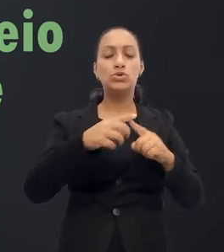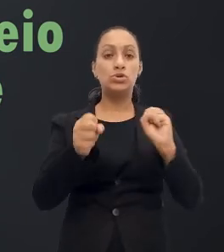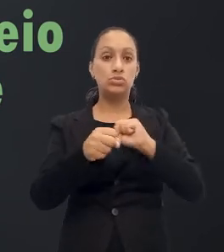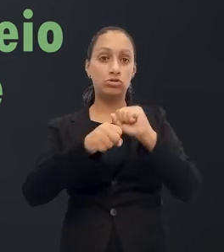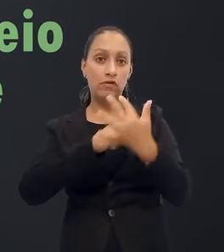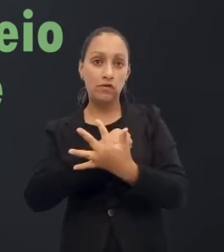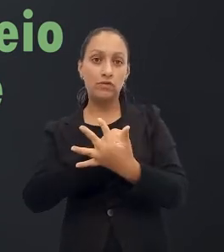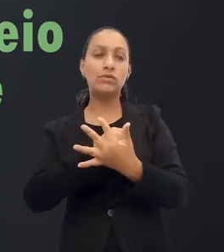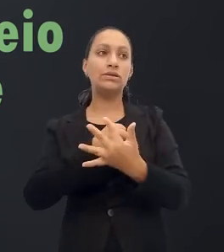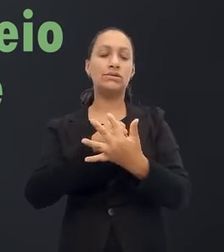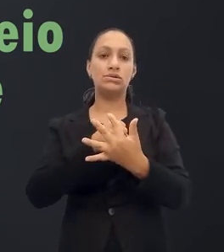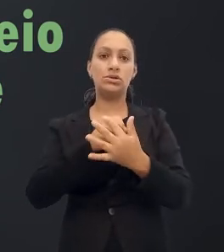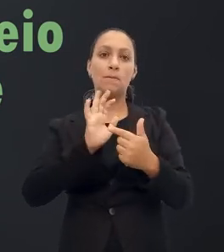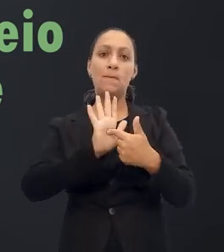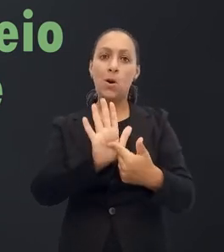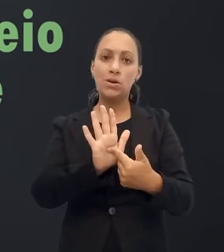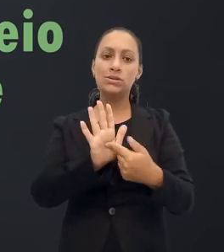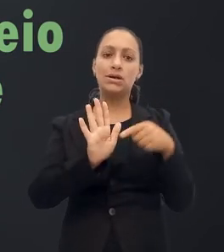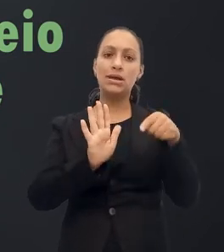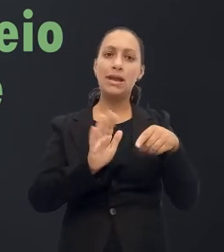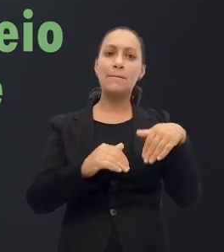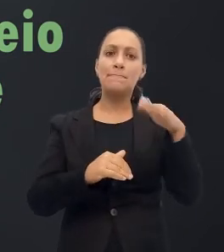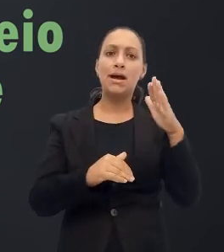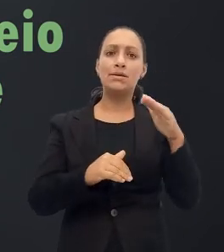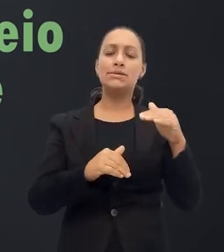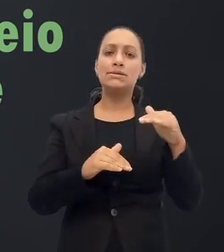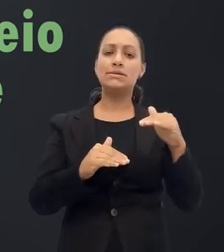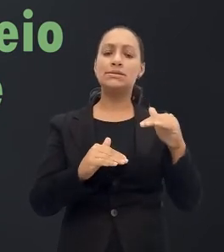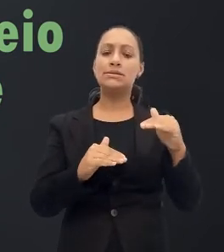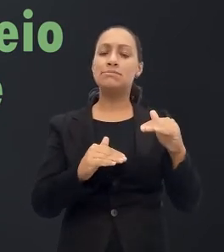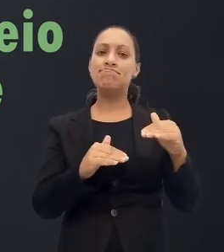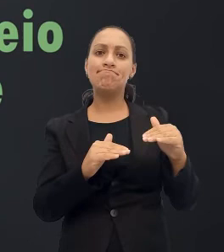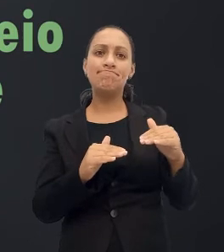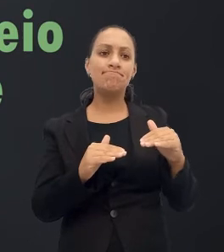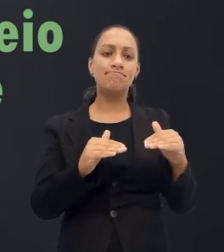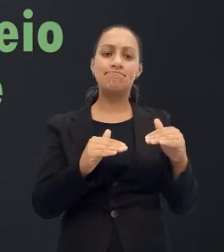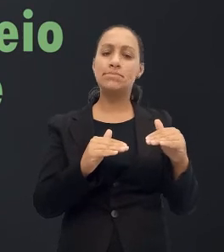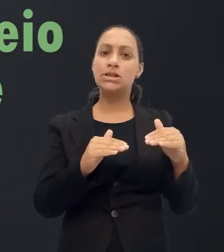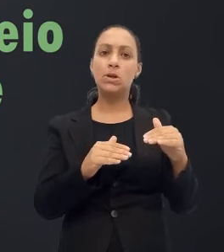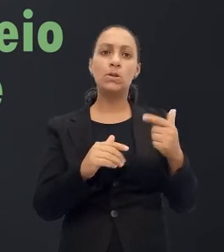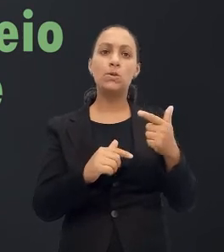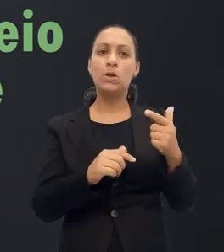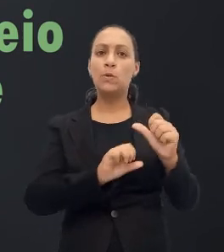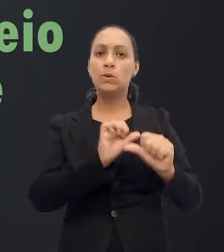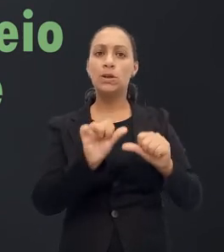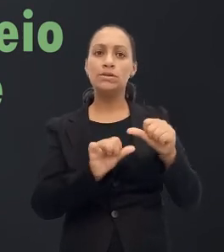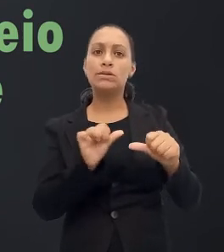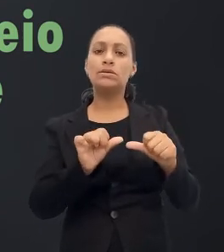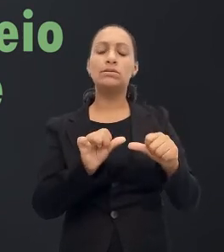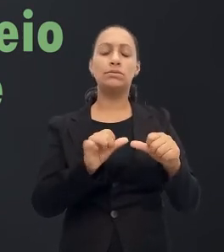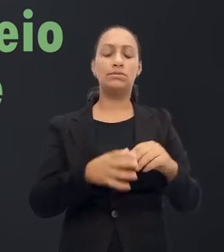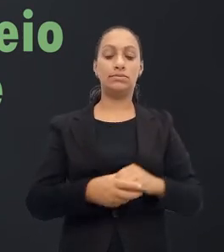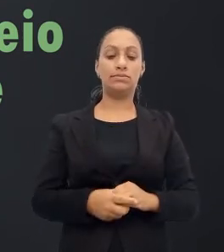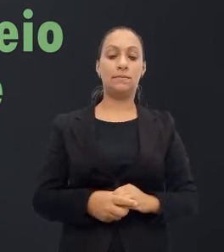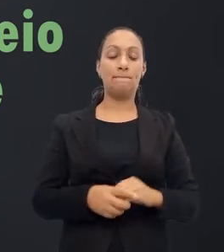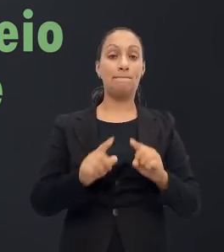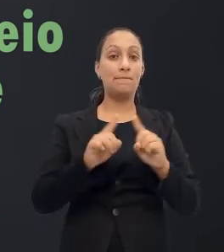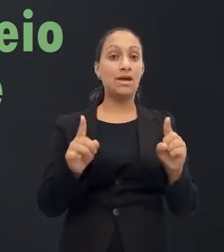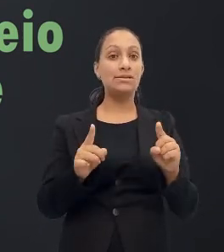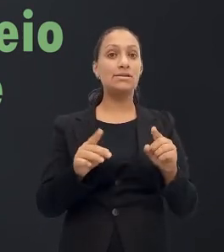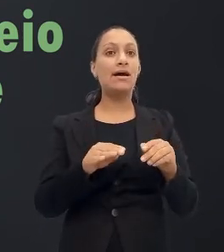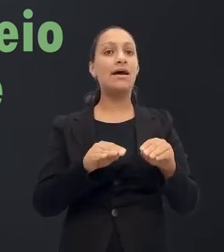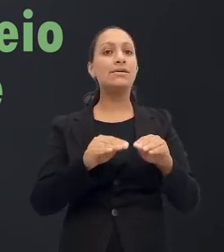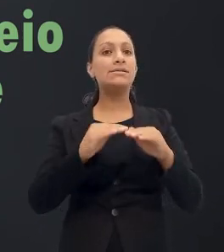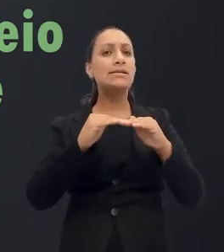que ele está mais estável em temperaturas mais baixas, mas essa estabilidade não é por